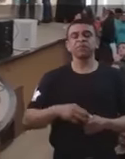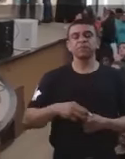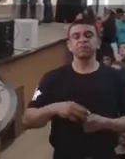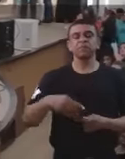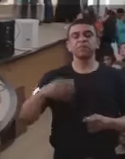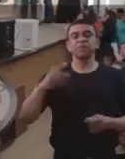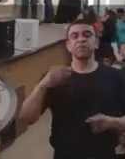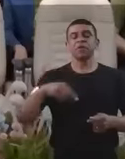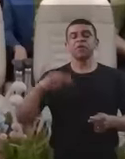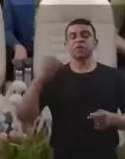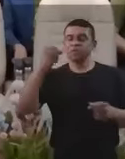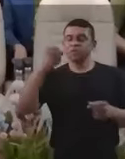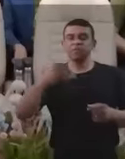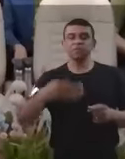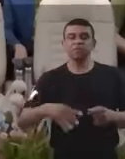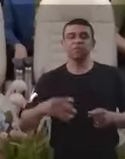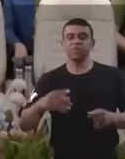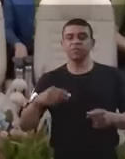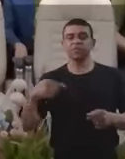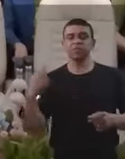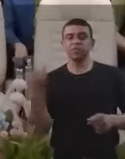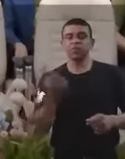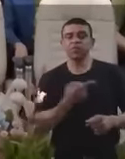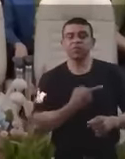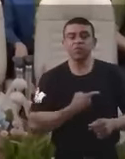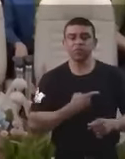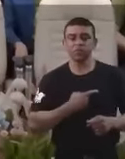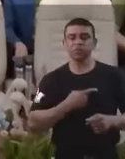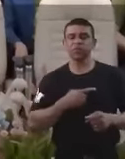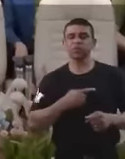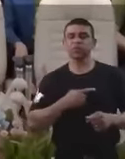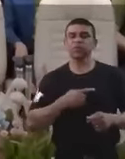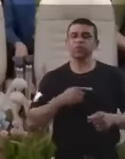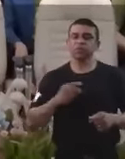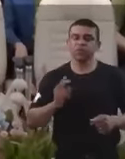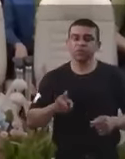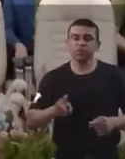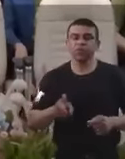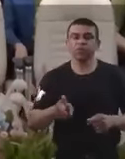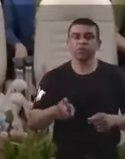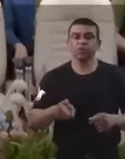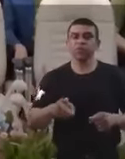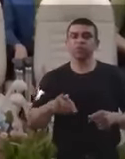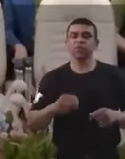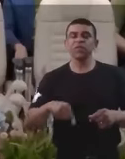as multidões estavam efervescentes para